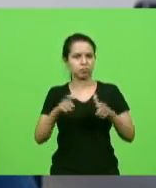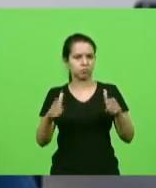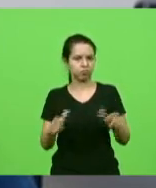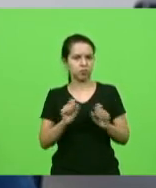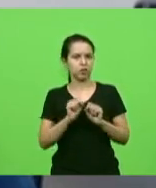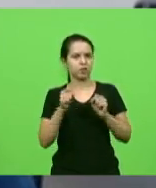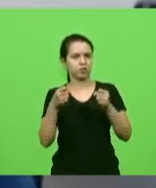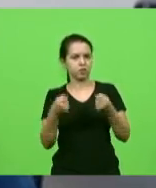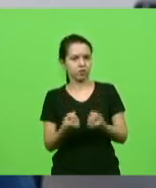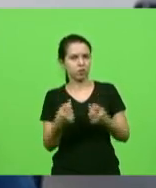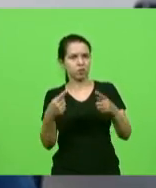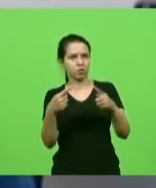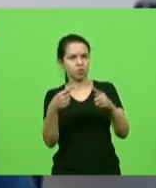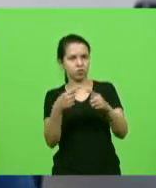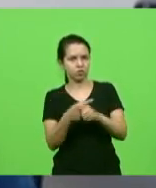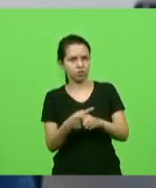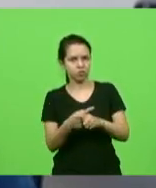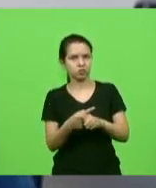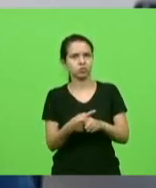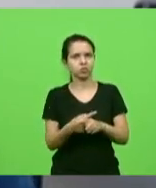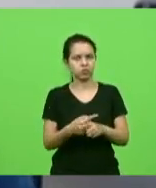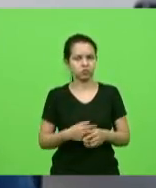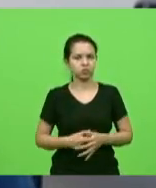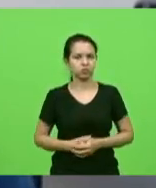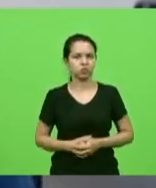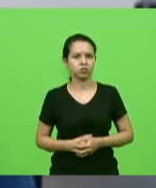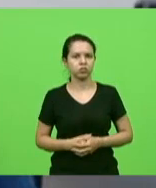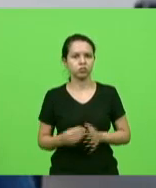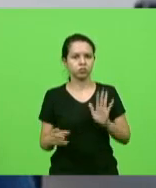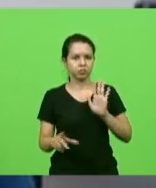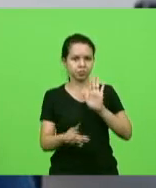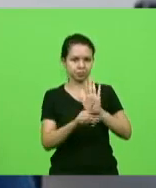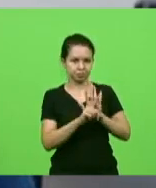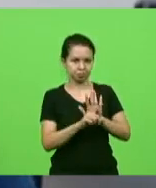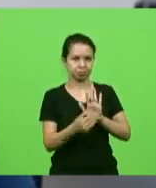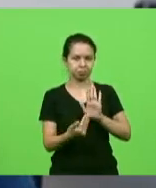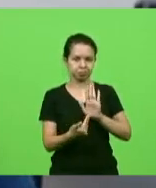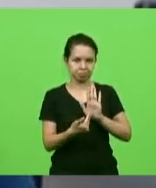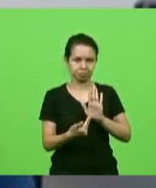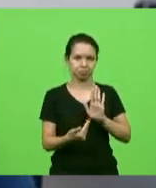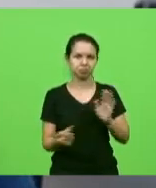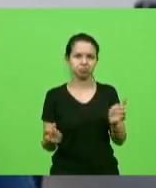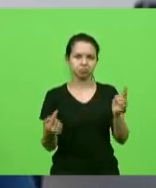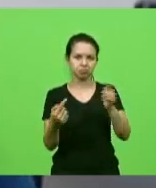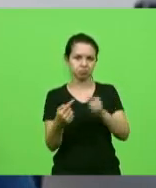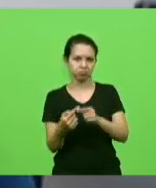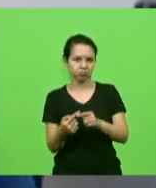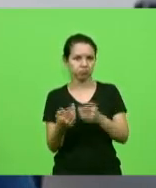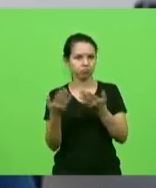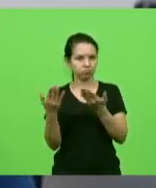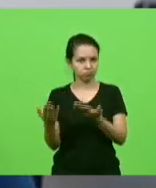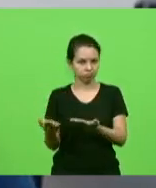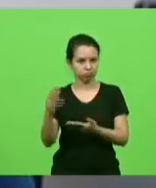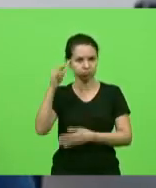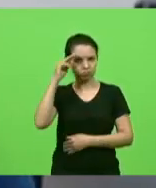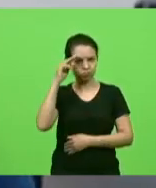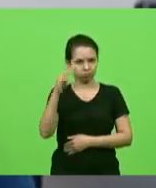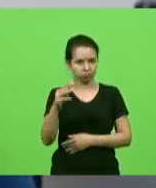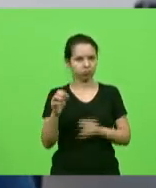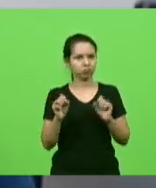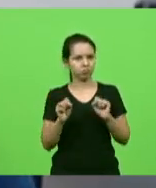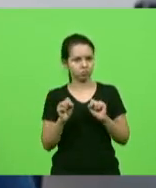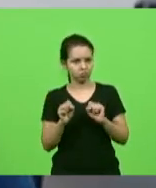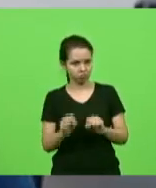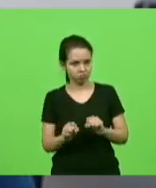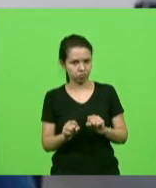ao contraditório que são corolários do devido processo legal nessa Acenda ainda que se trata infração político-administrativa